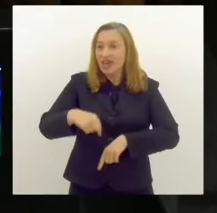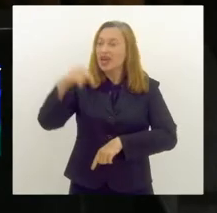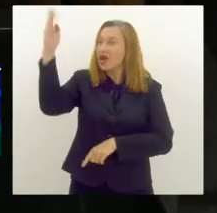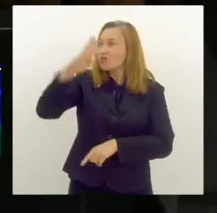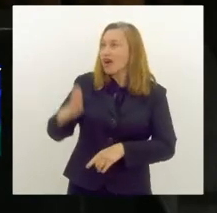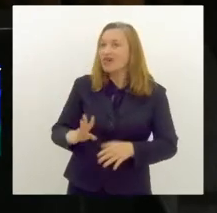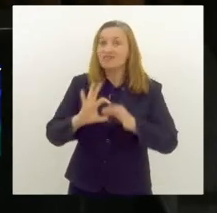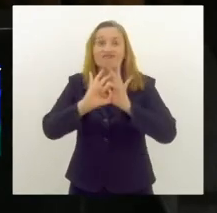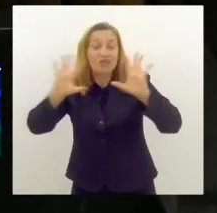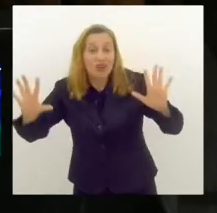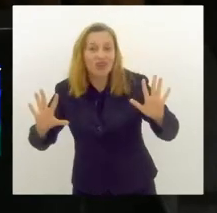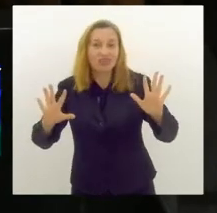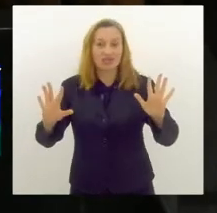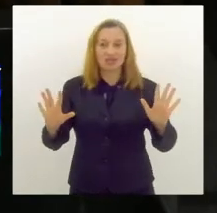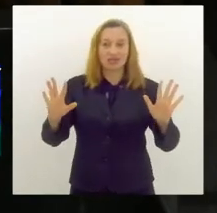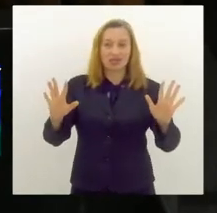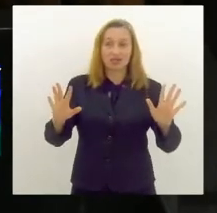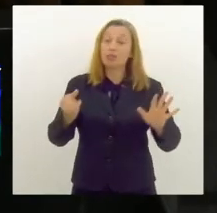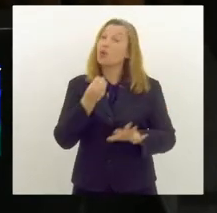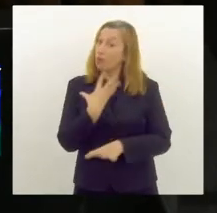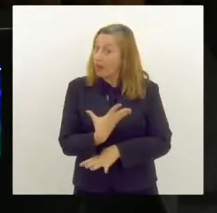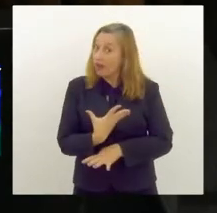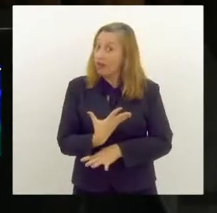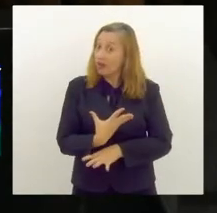da liberdade, para o bem.